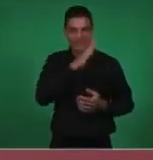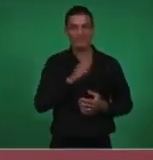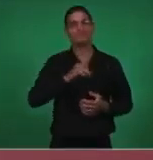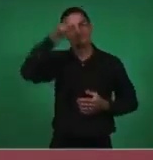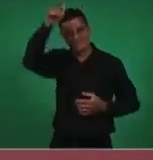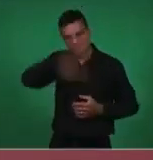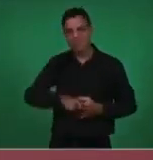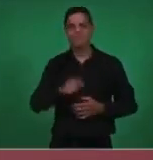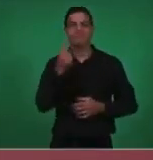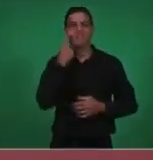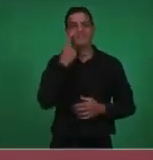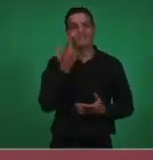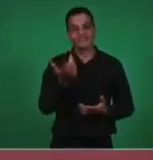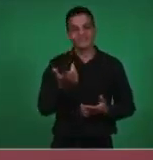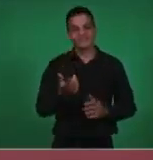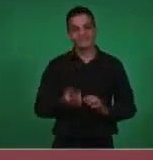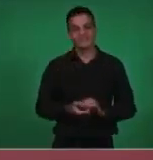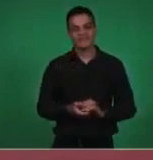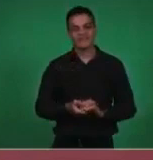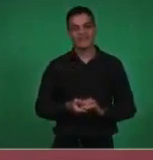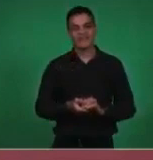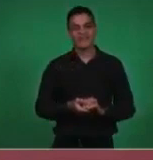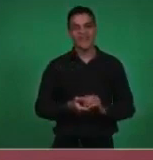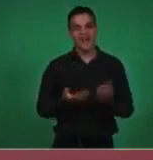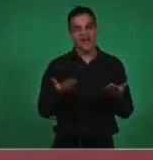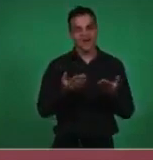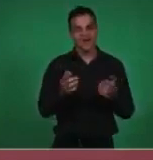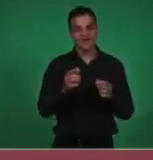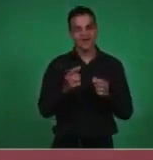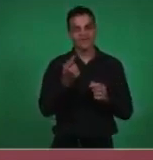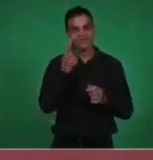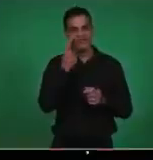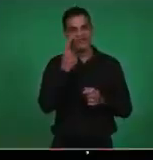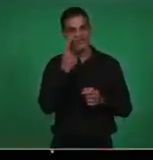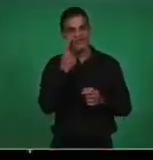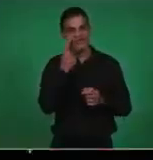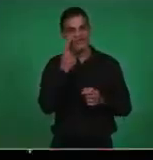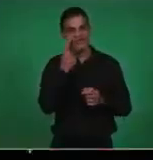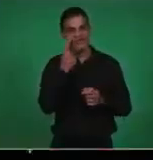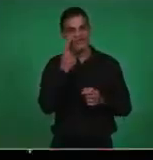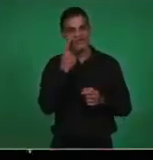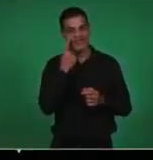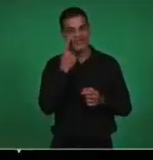Nós vamos botar uma agora, giro pelo mundo em inglês.